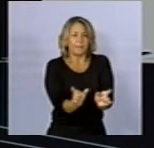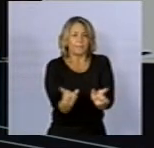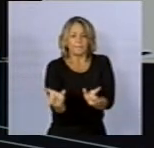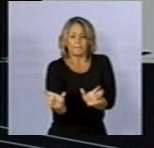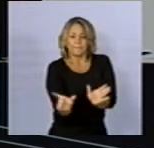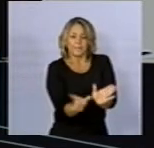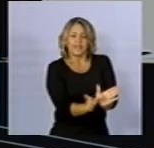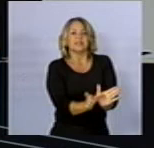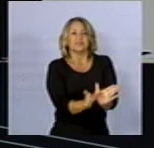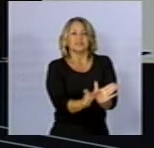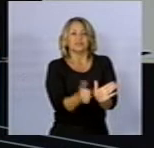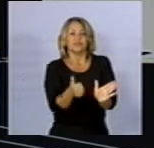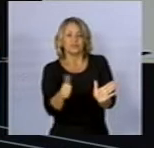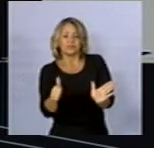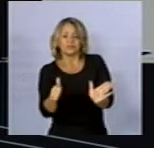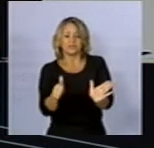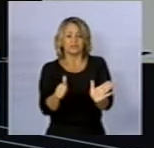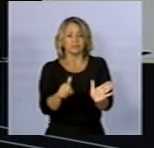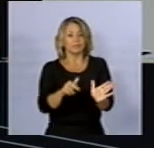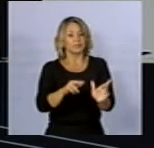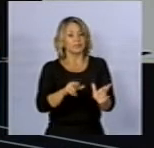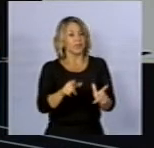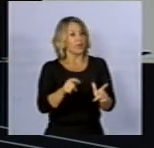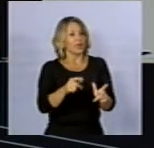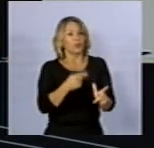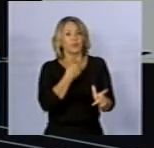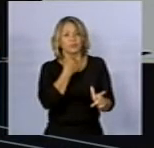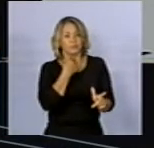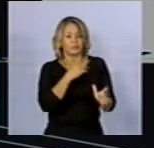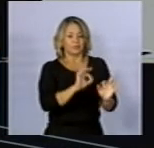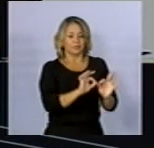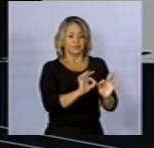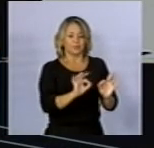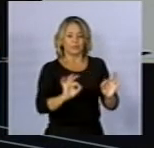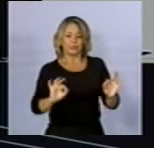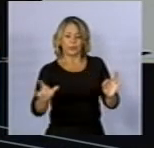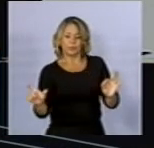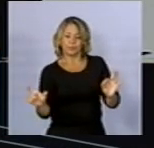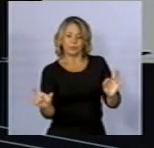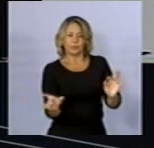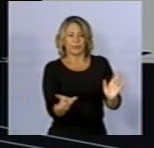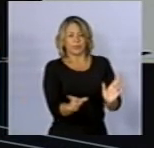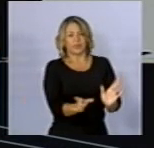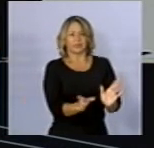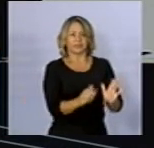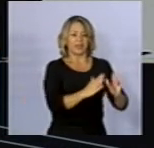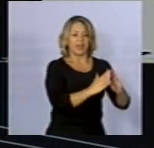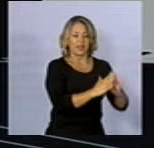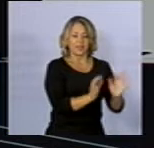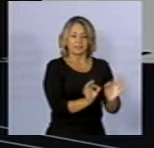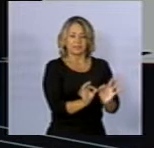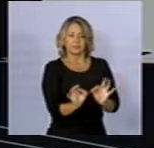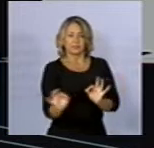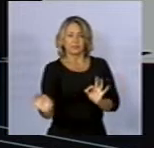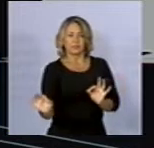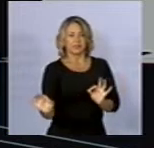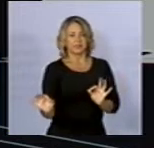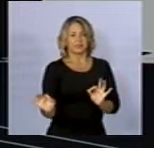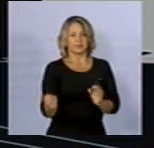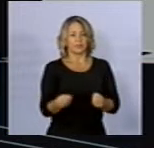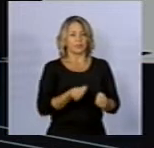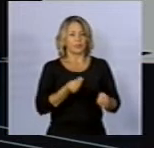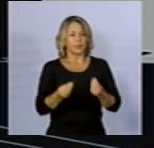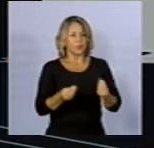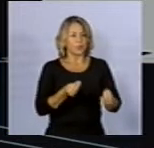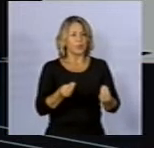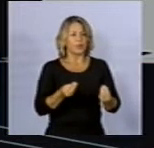que aquilo que é o nível de medição pela legislação, conforme trazido pelo primeiro expositor.